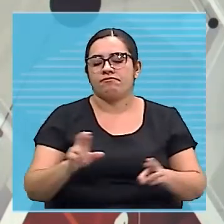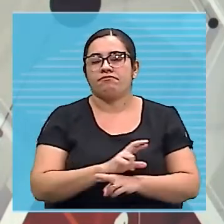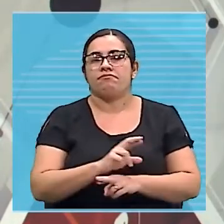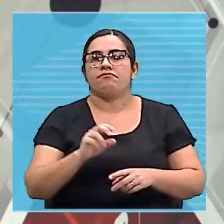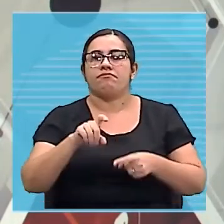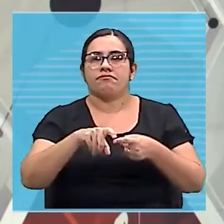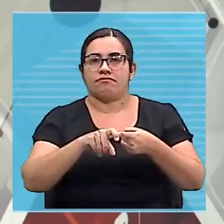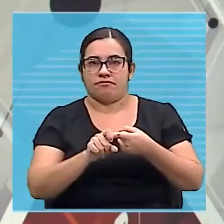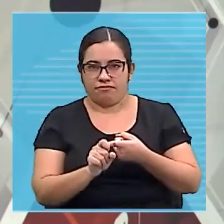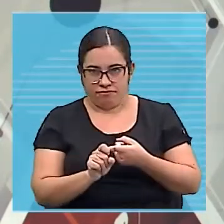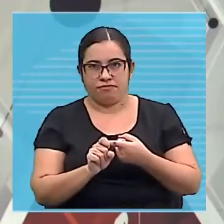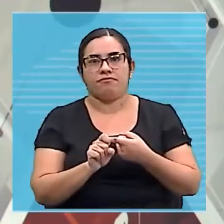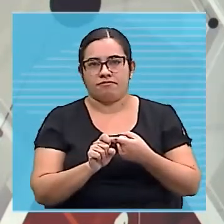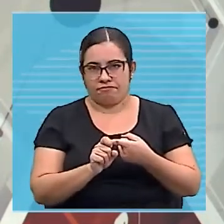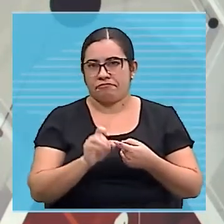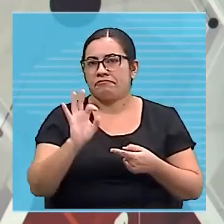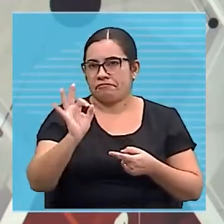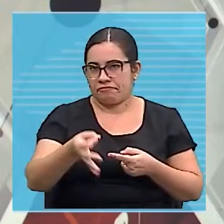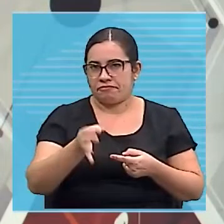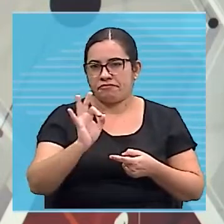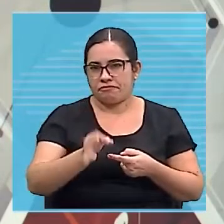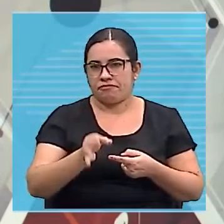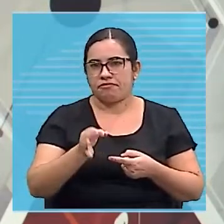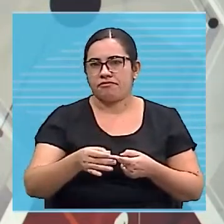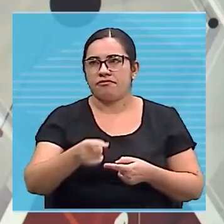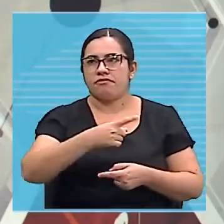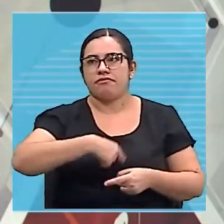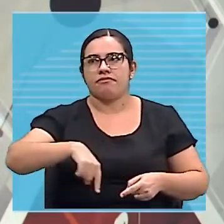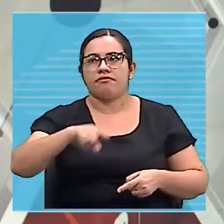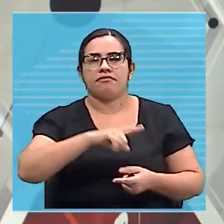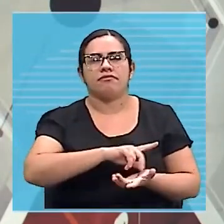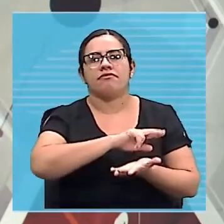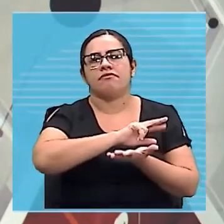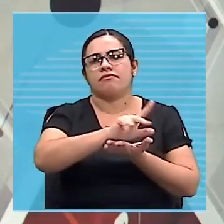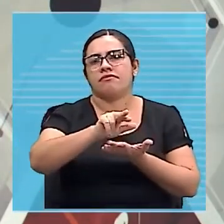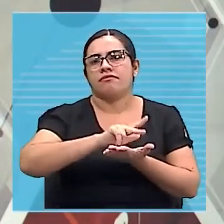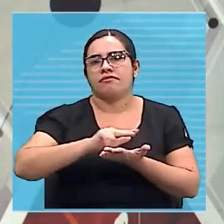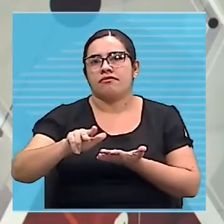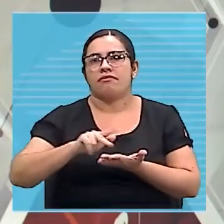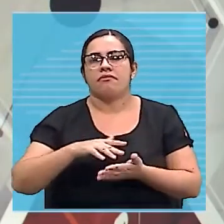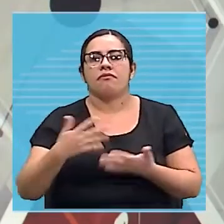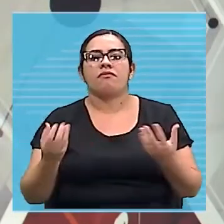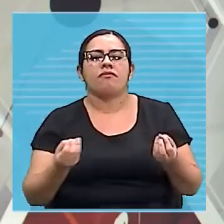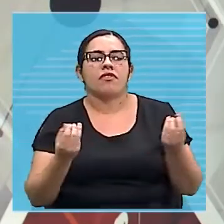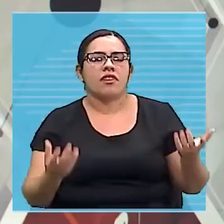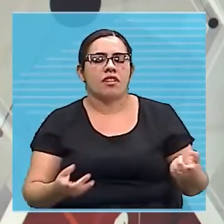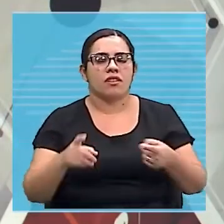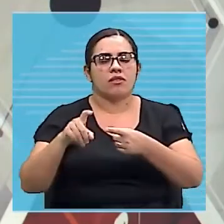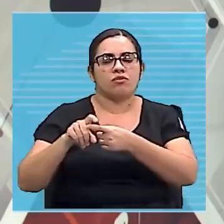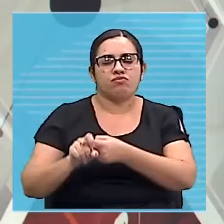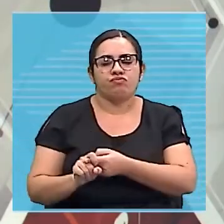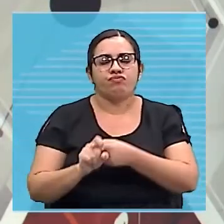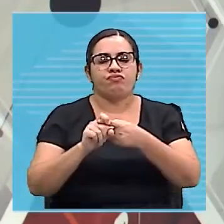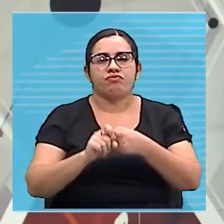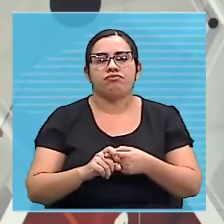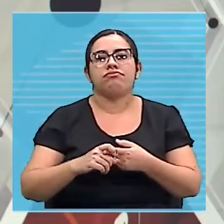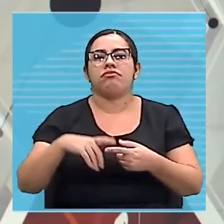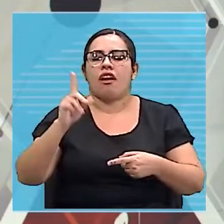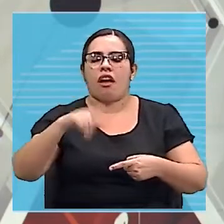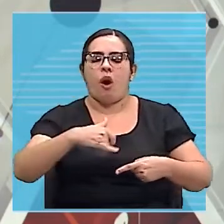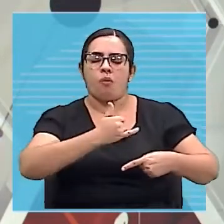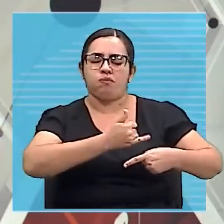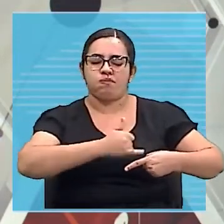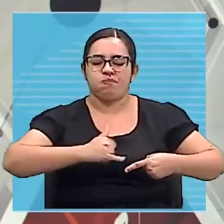Resistores certo da gente vai combinar vários Resistores em um mesmo circuito